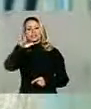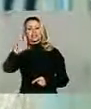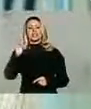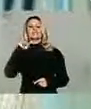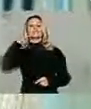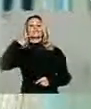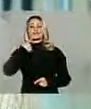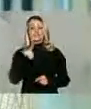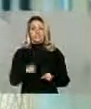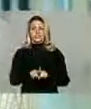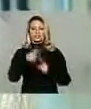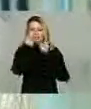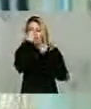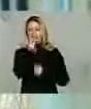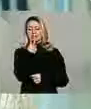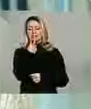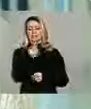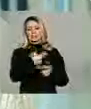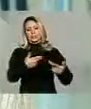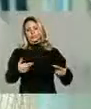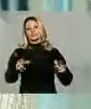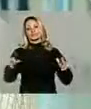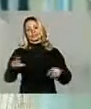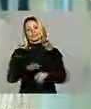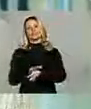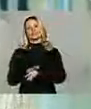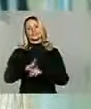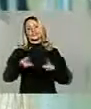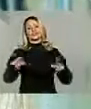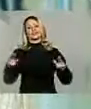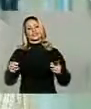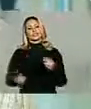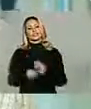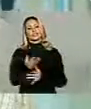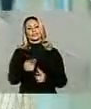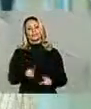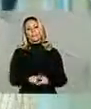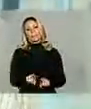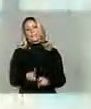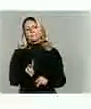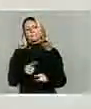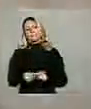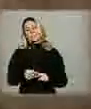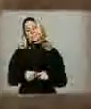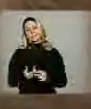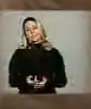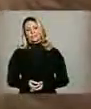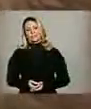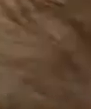surdez, cegueira, enfim, várias doenças produzidas por esse parasita.